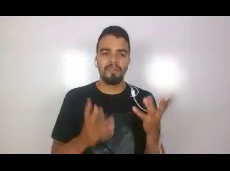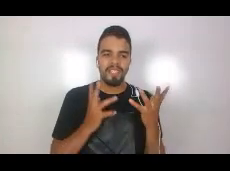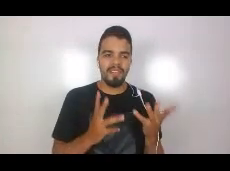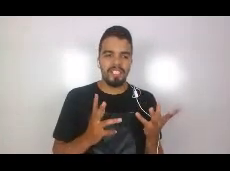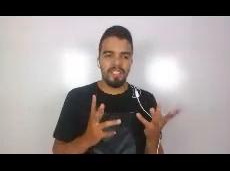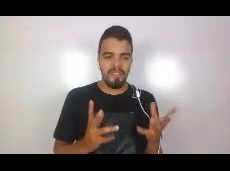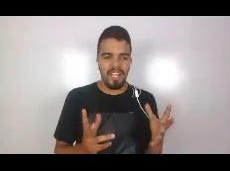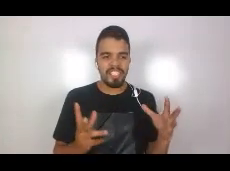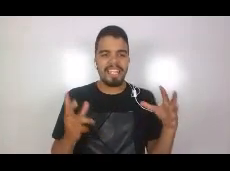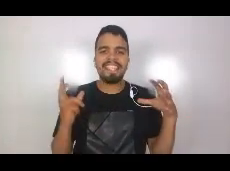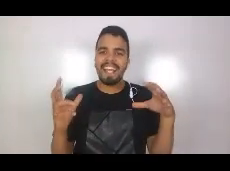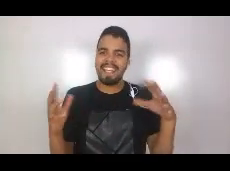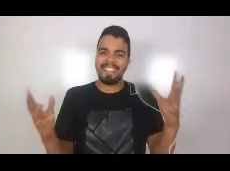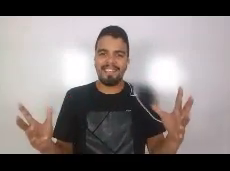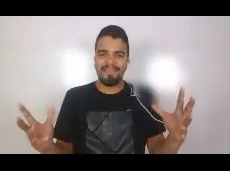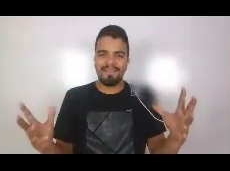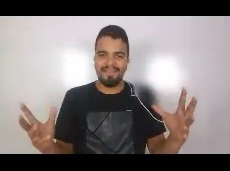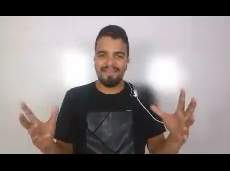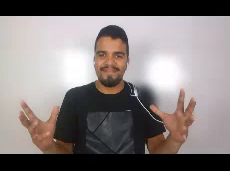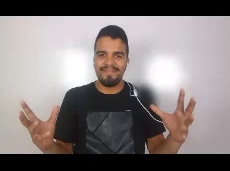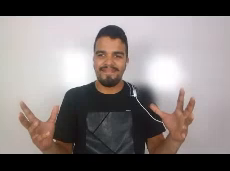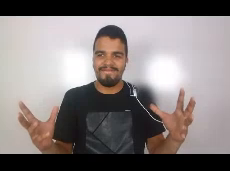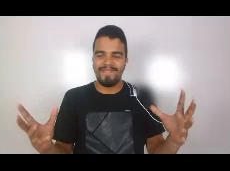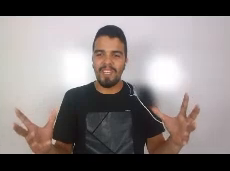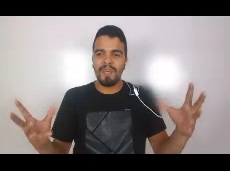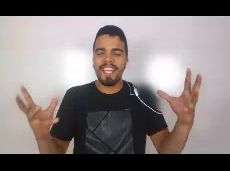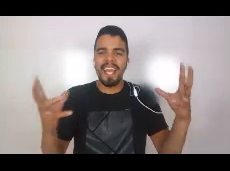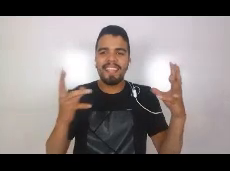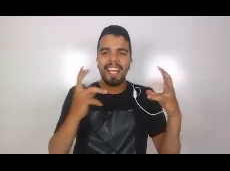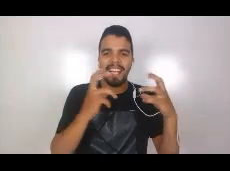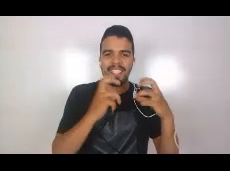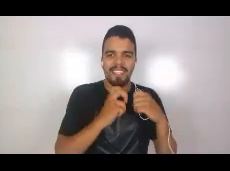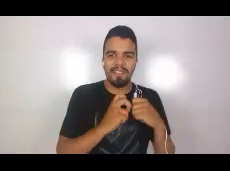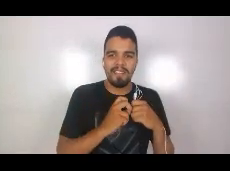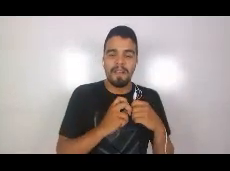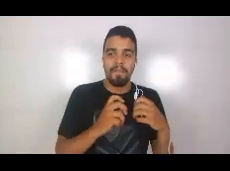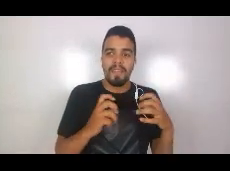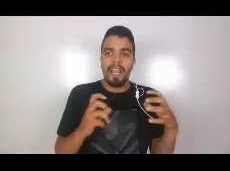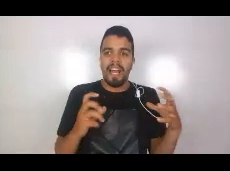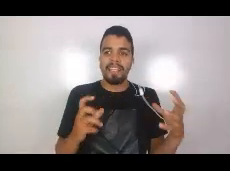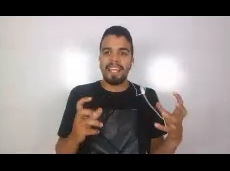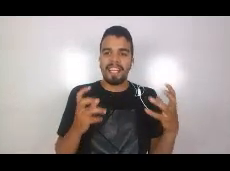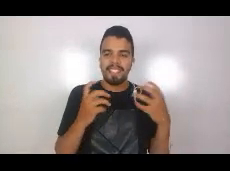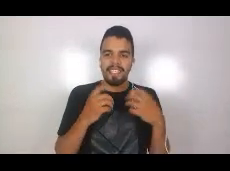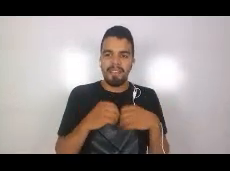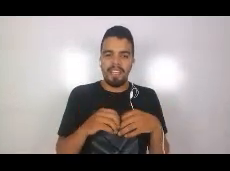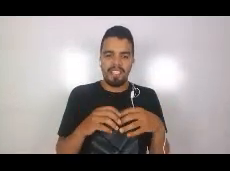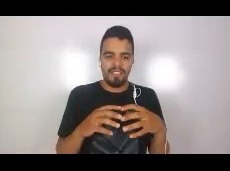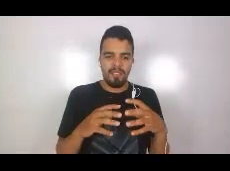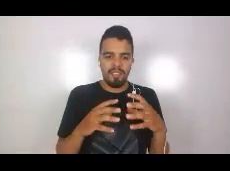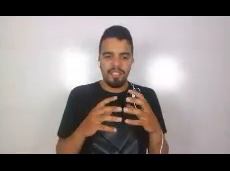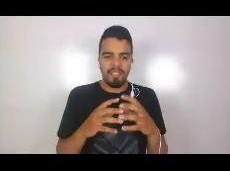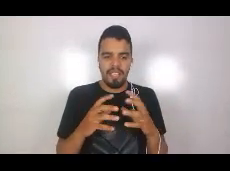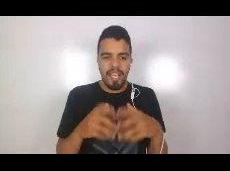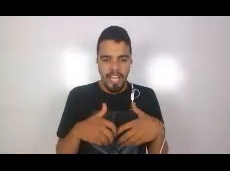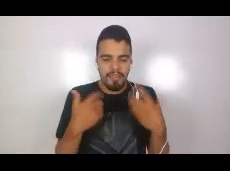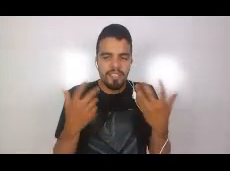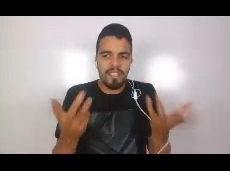a inclusão é diferente da integração. Então, o que é a integração? A integração é só